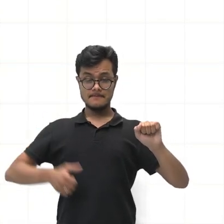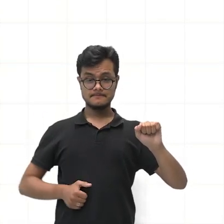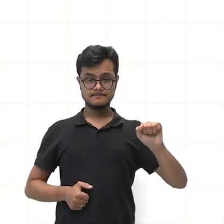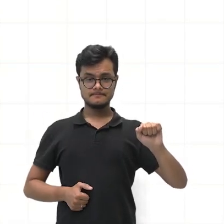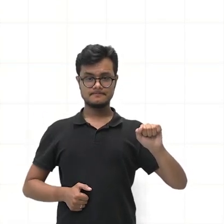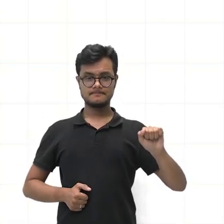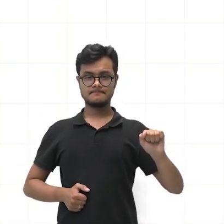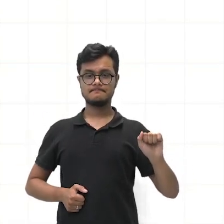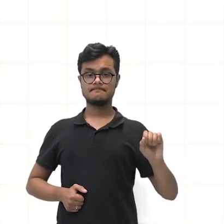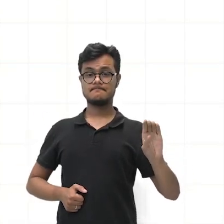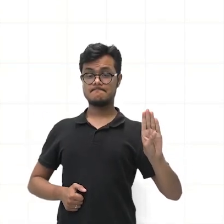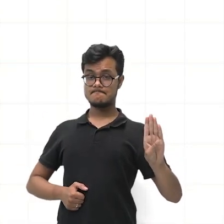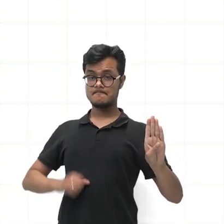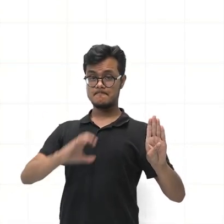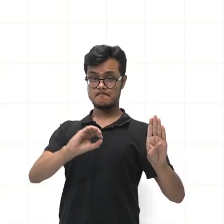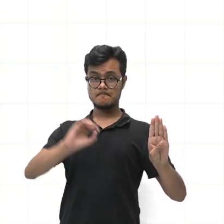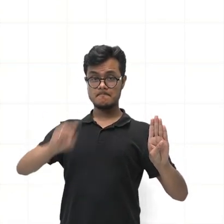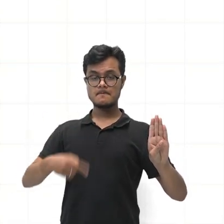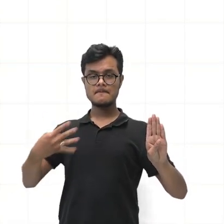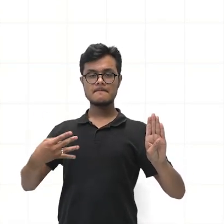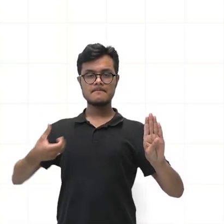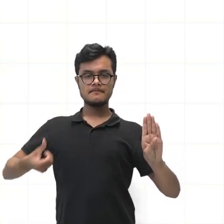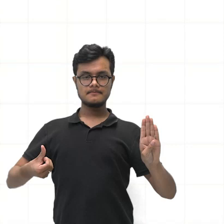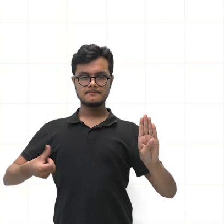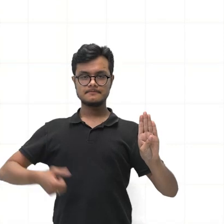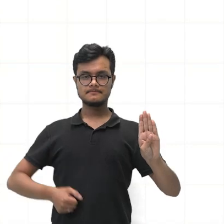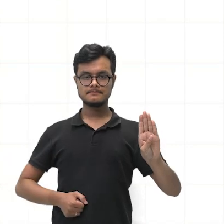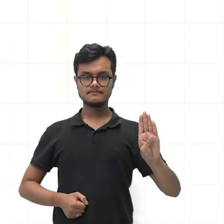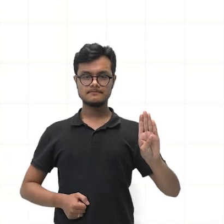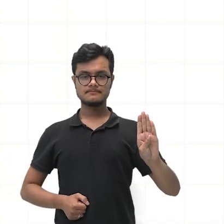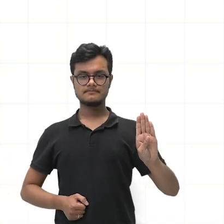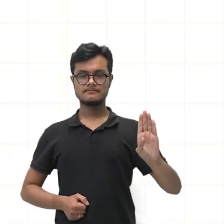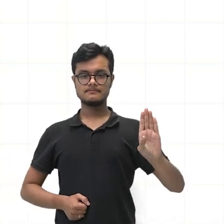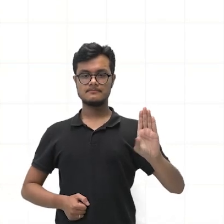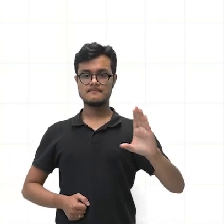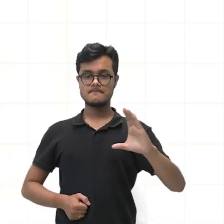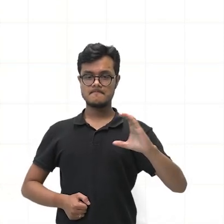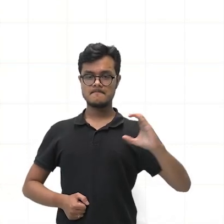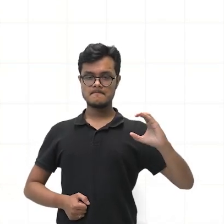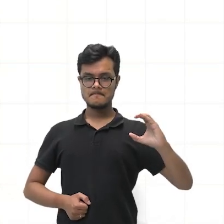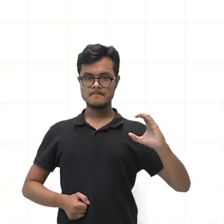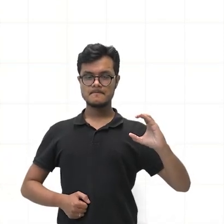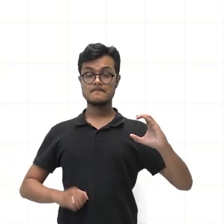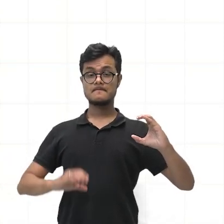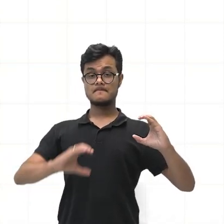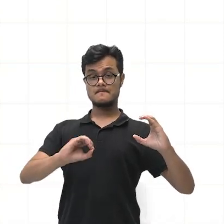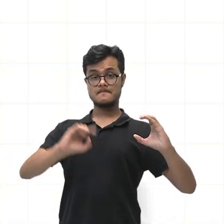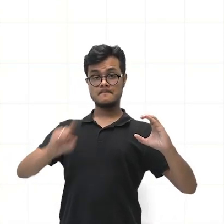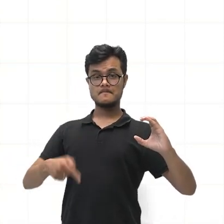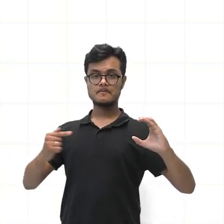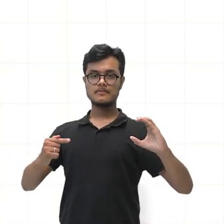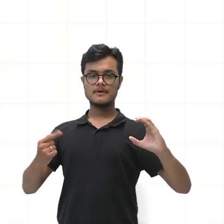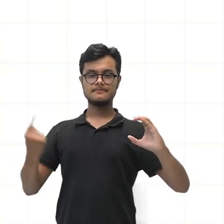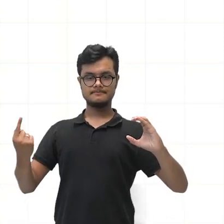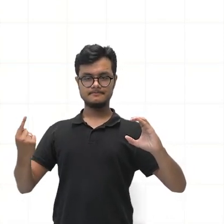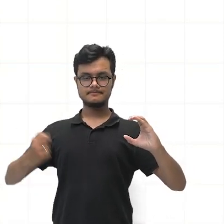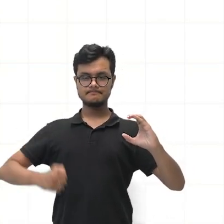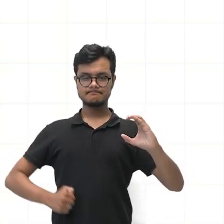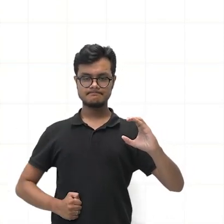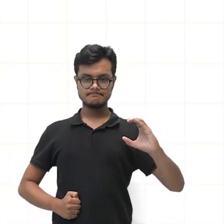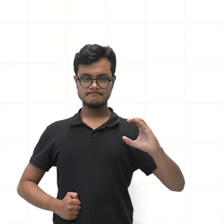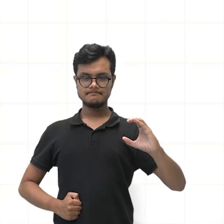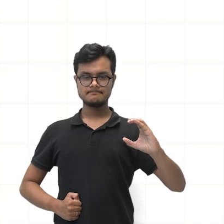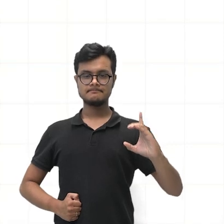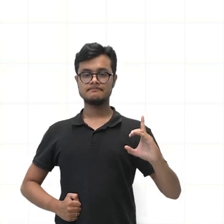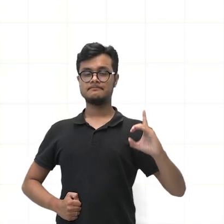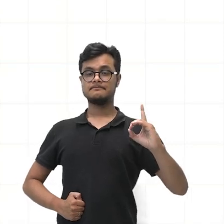segundo. B, 0,46 segundo. Letra C, 0,71